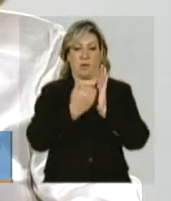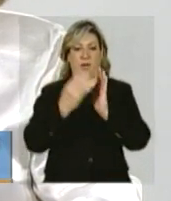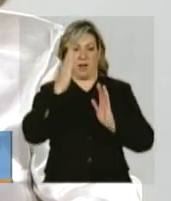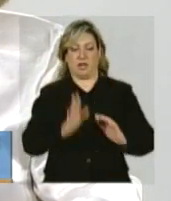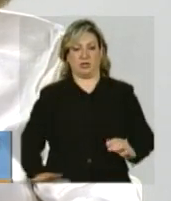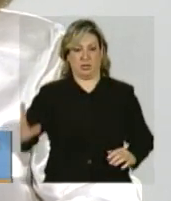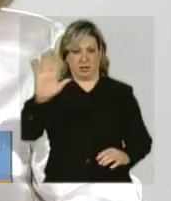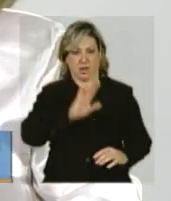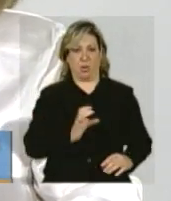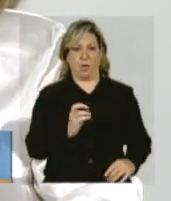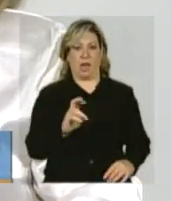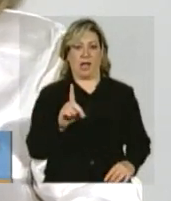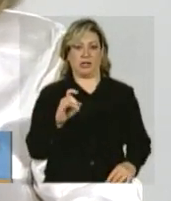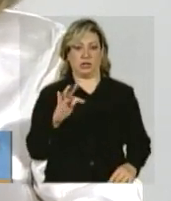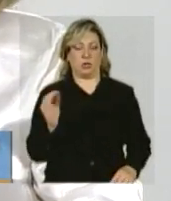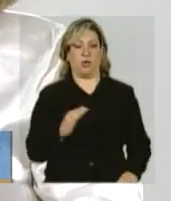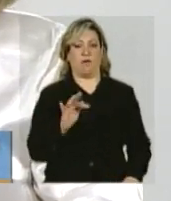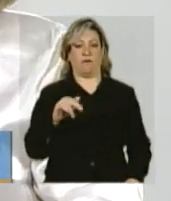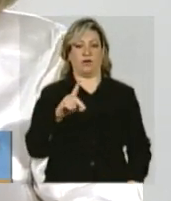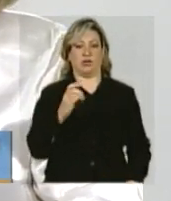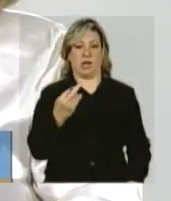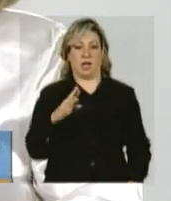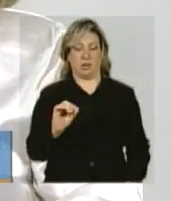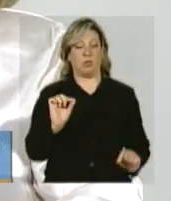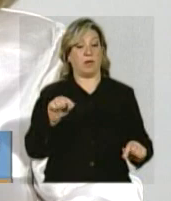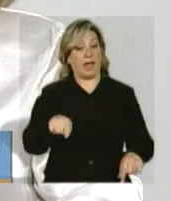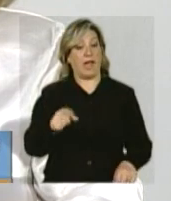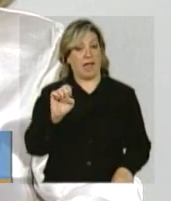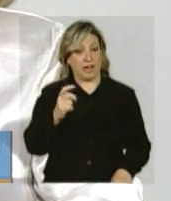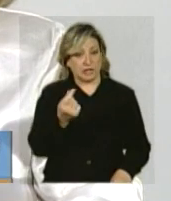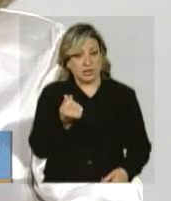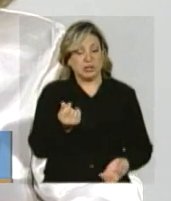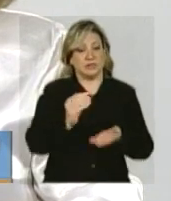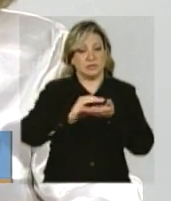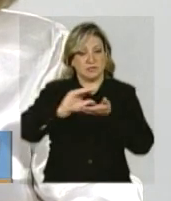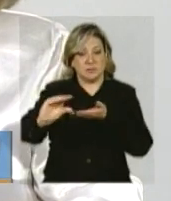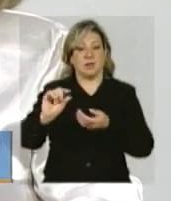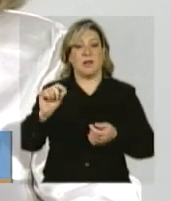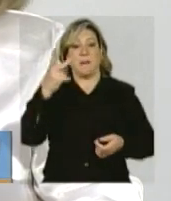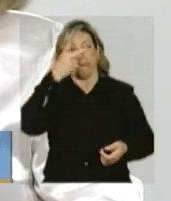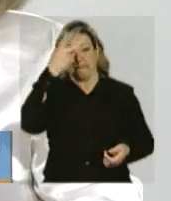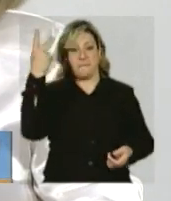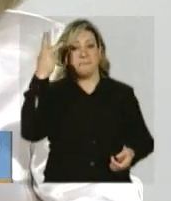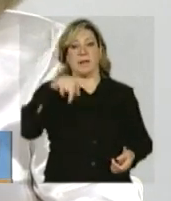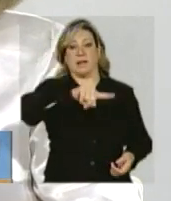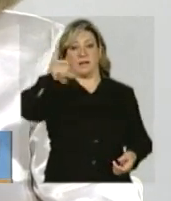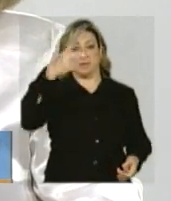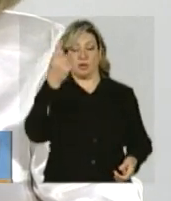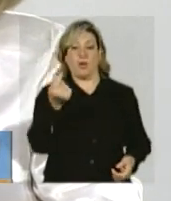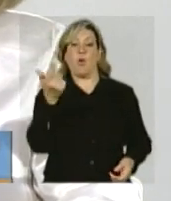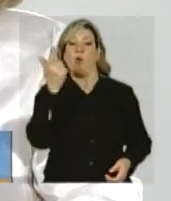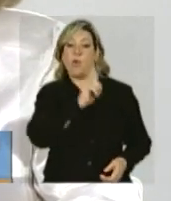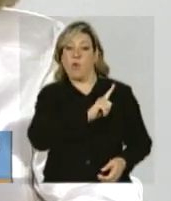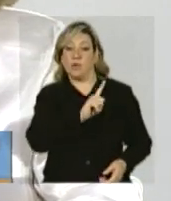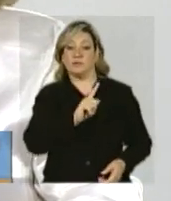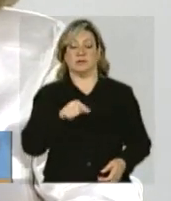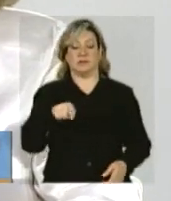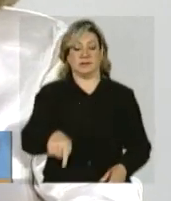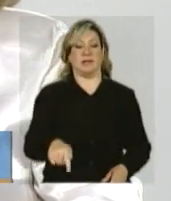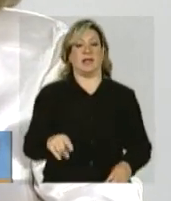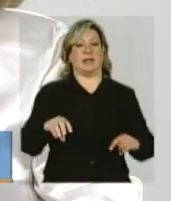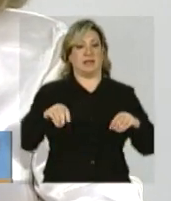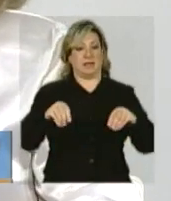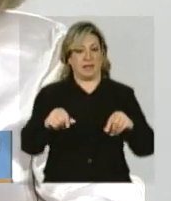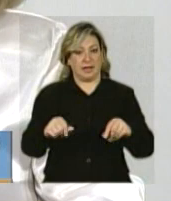Crédito Fundiário? É um financiamento para as pessoas adquirirem a terra e que é